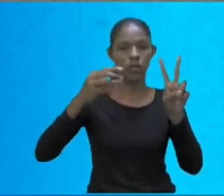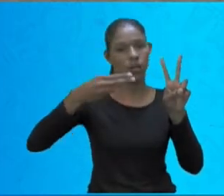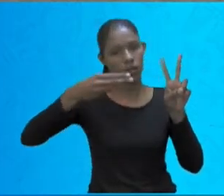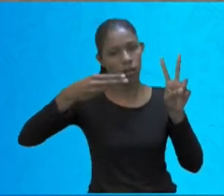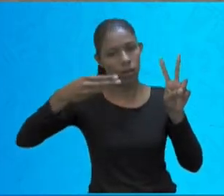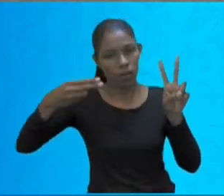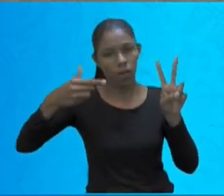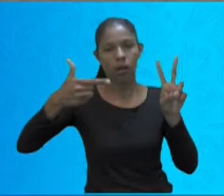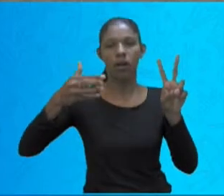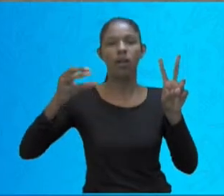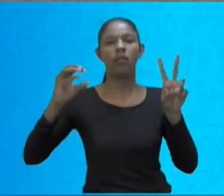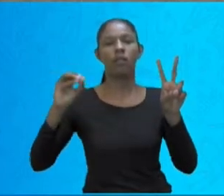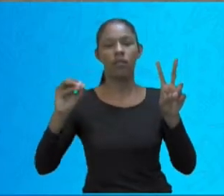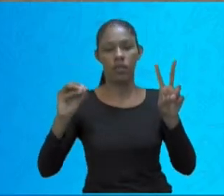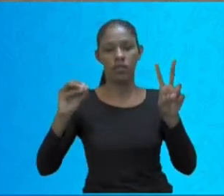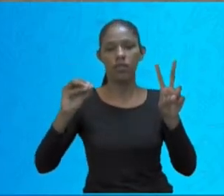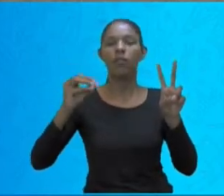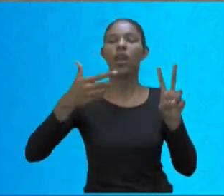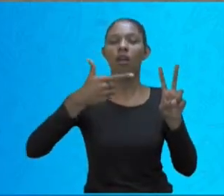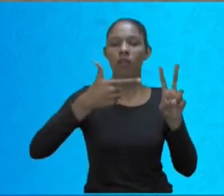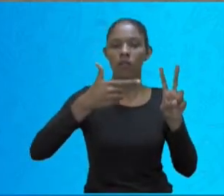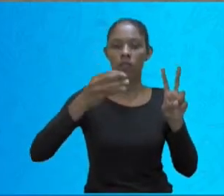20 vezes 20, 400.